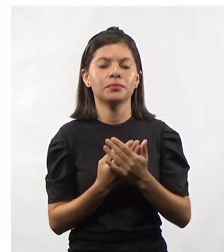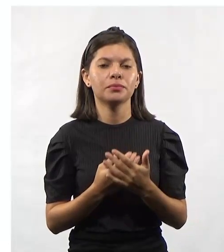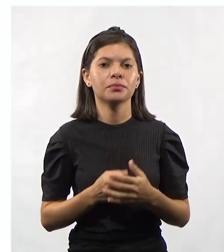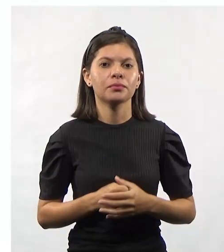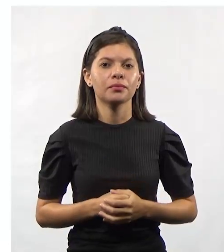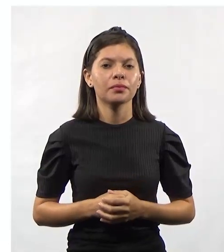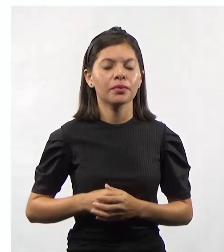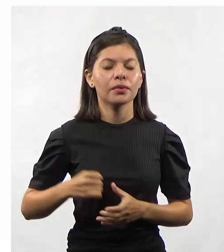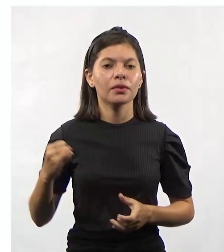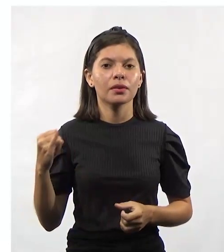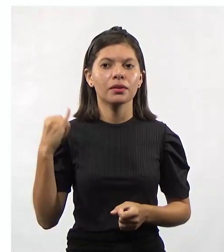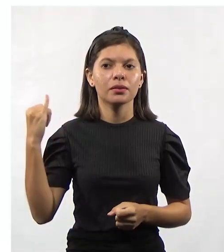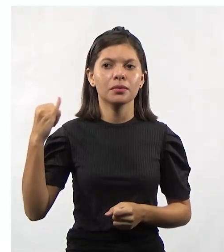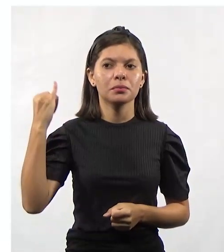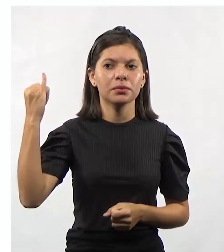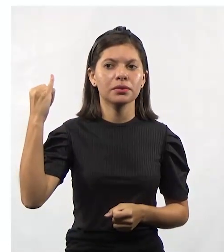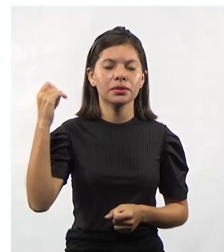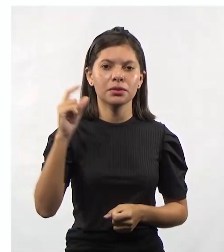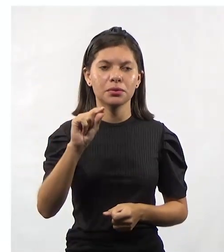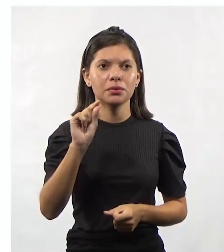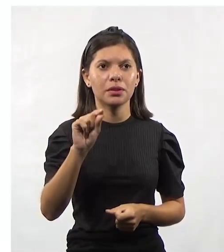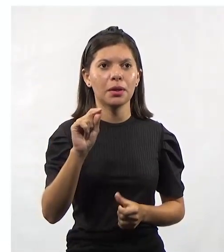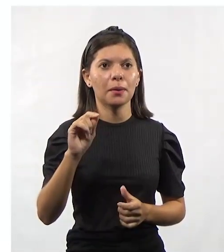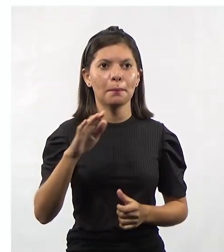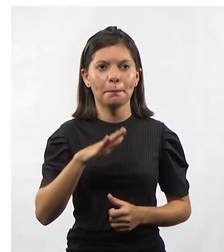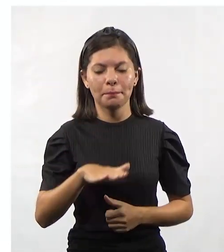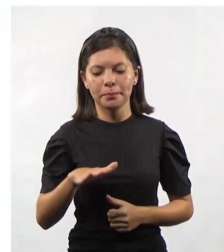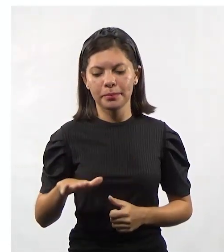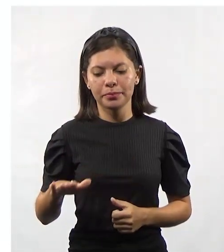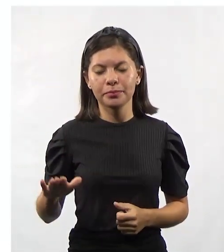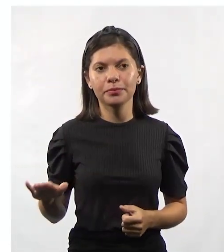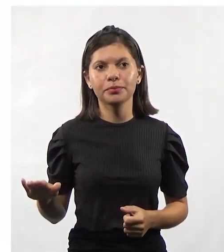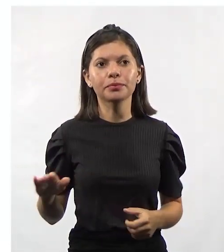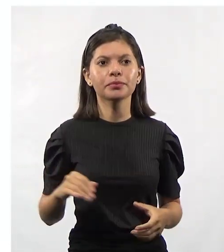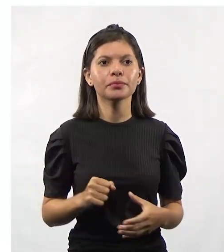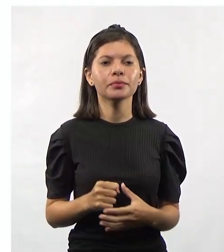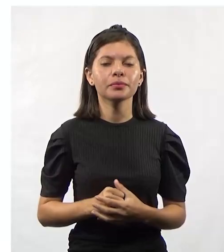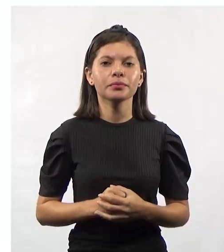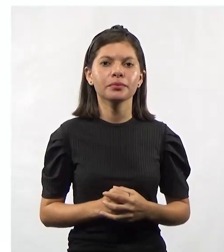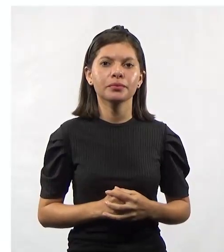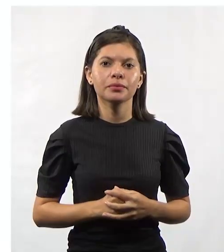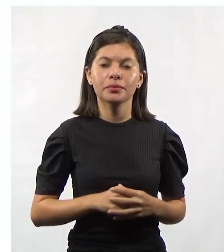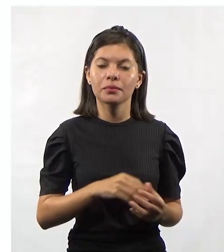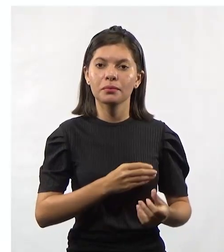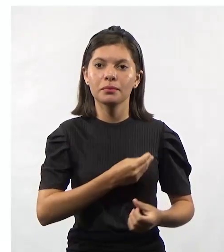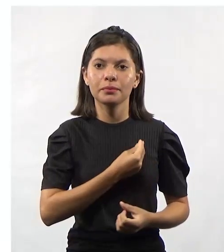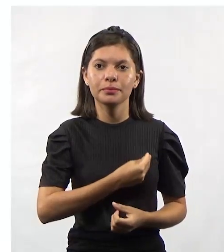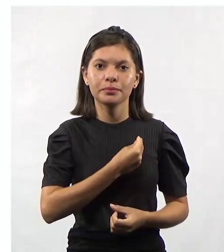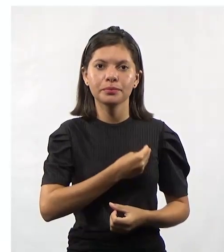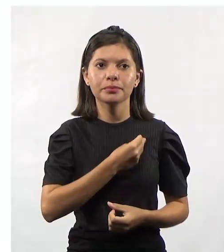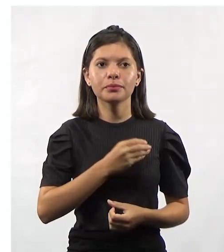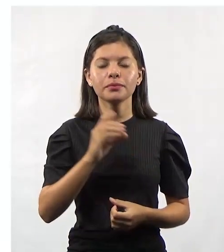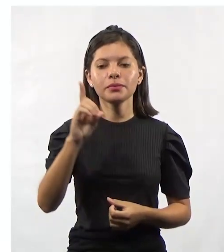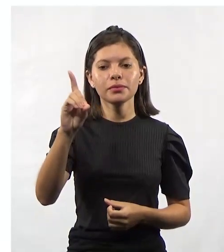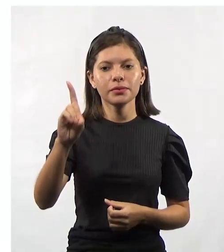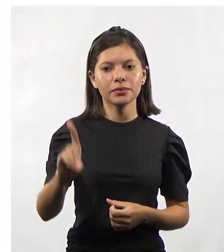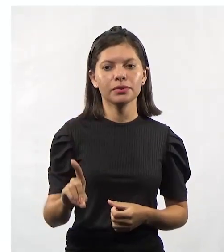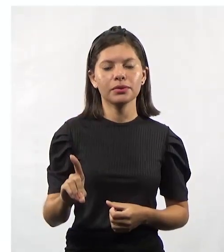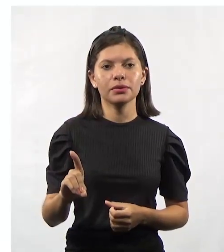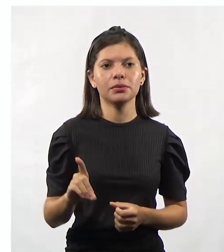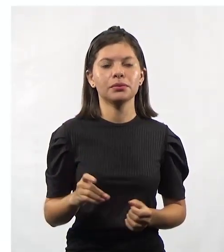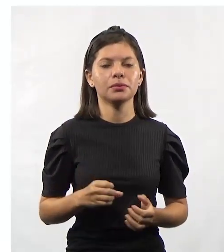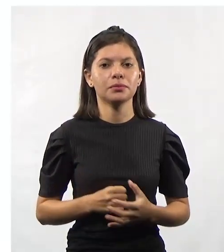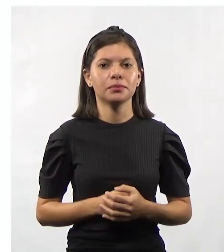nas deliberações da escola. Então, é importante que as crianças e os adolescentes